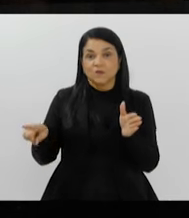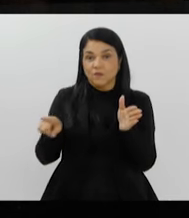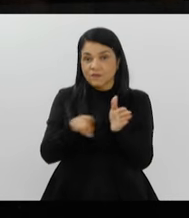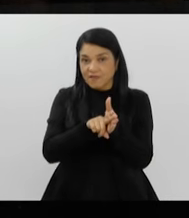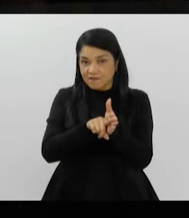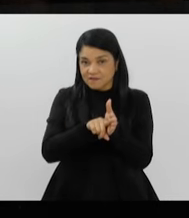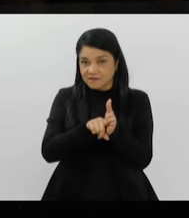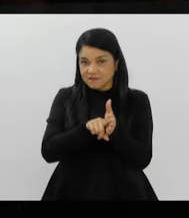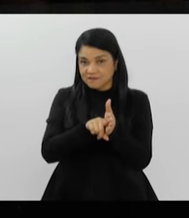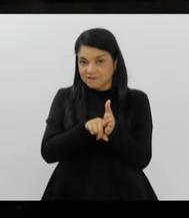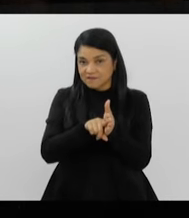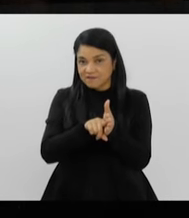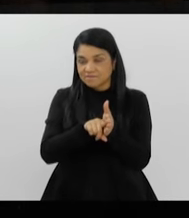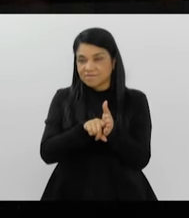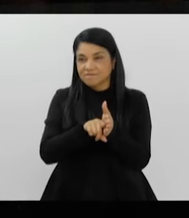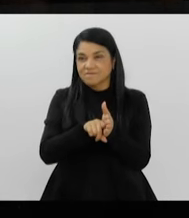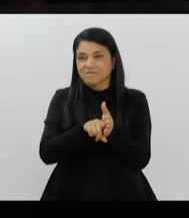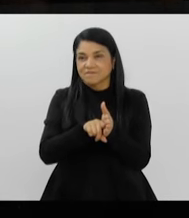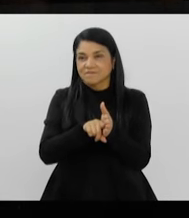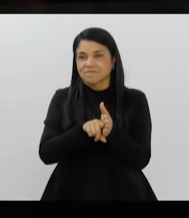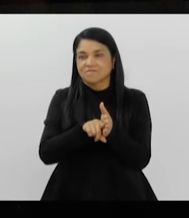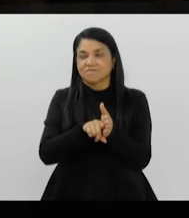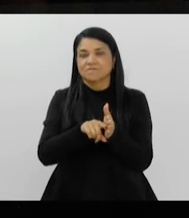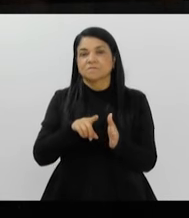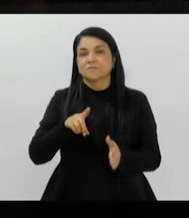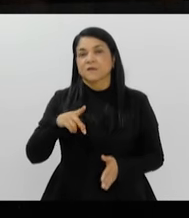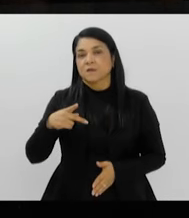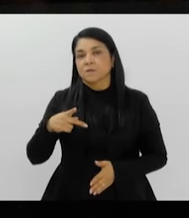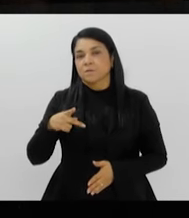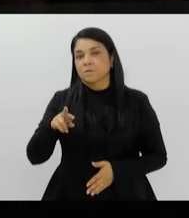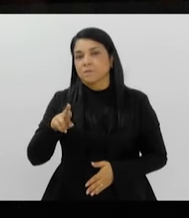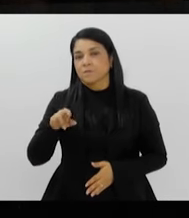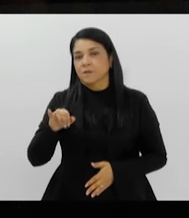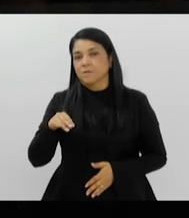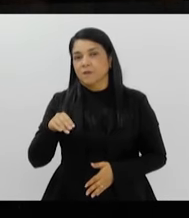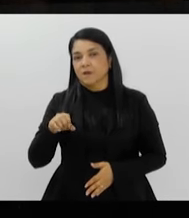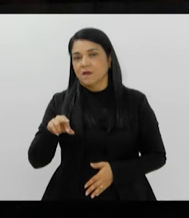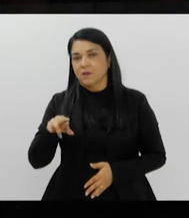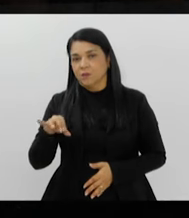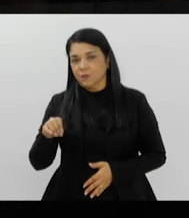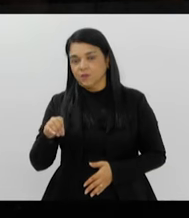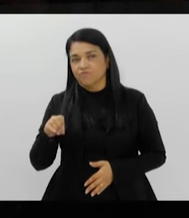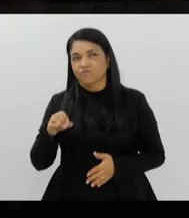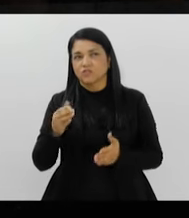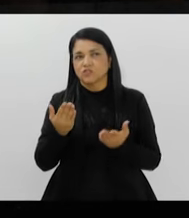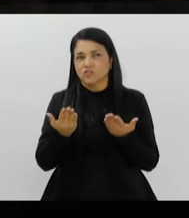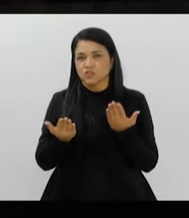primário, que é aquele que a gente mede, não considerando